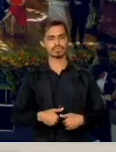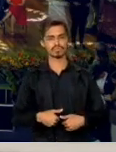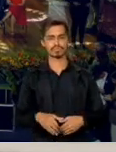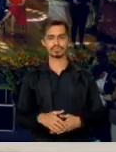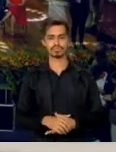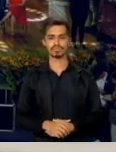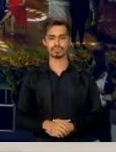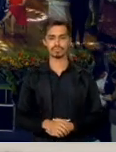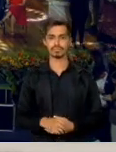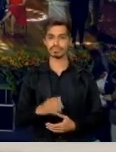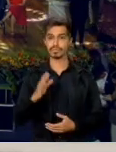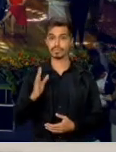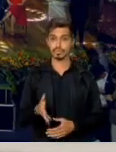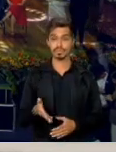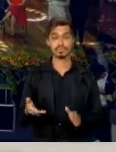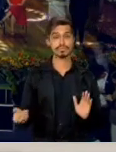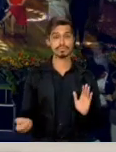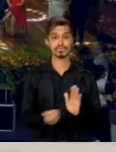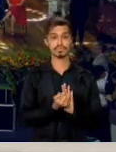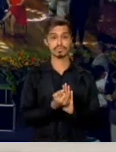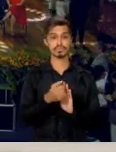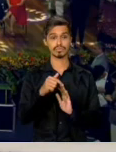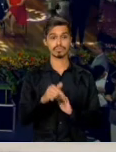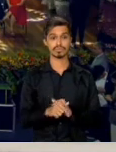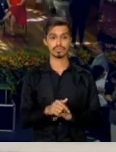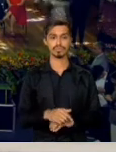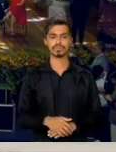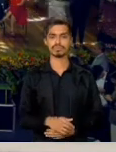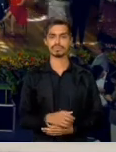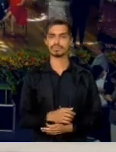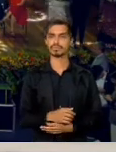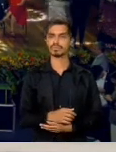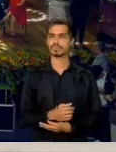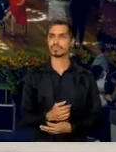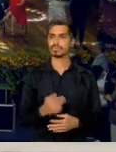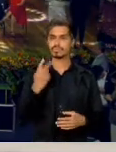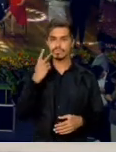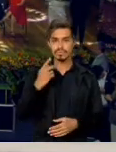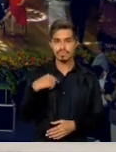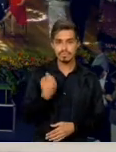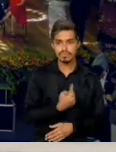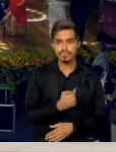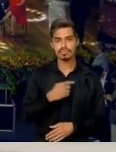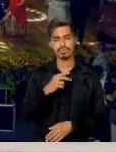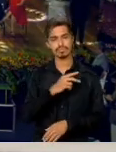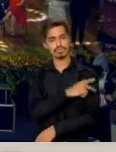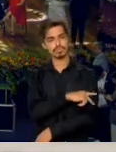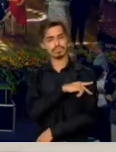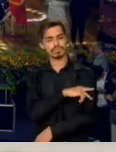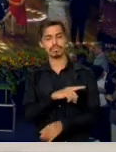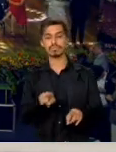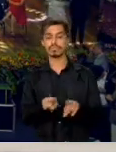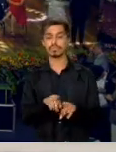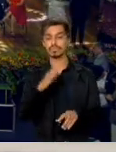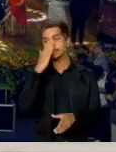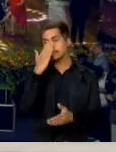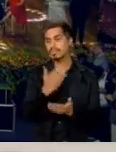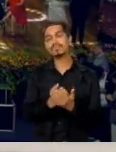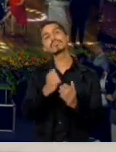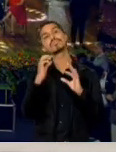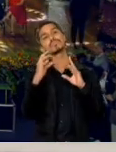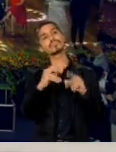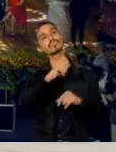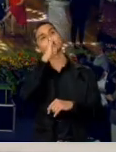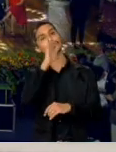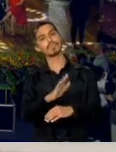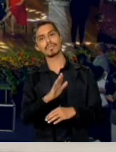miséria. Isso já está consolidado não só para nós, piauienses, mas acredito que de todo o Brasil